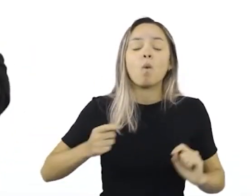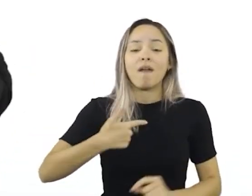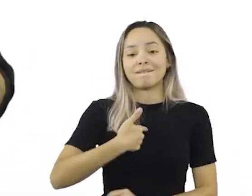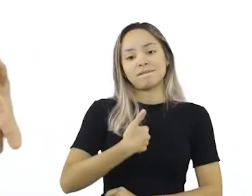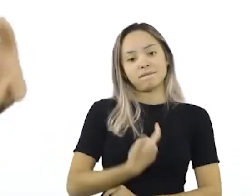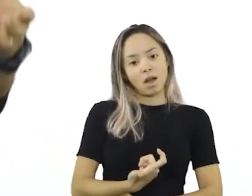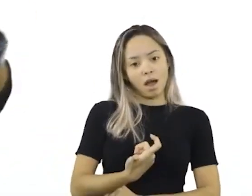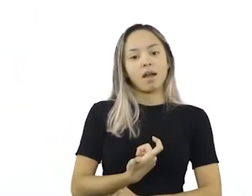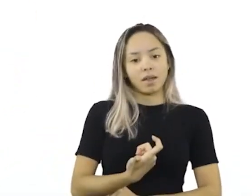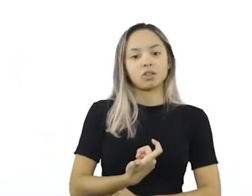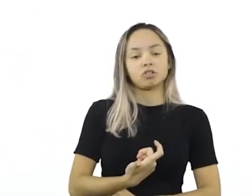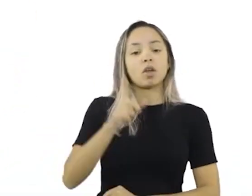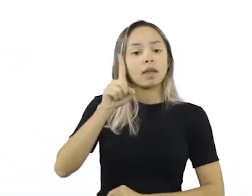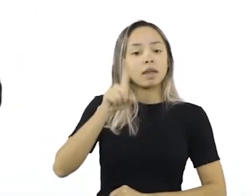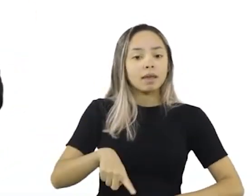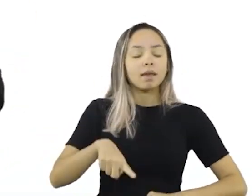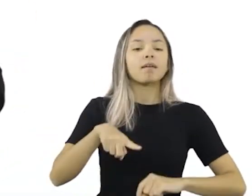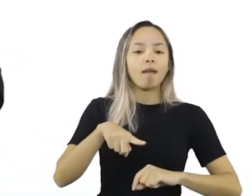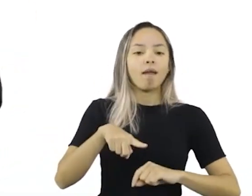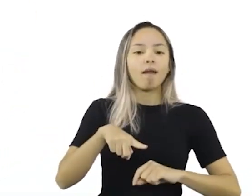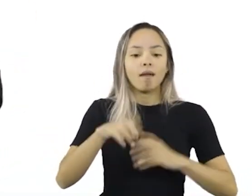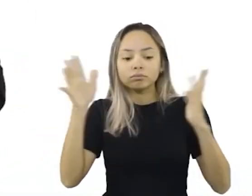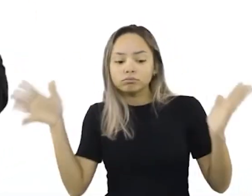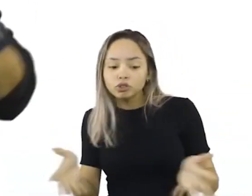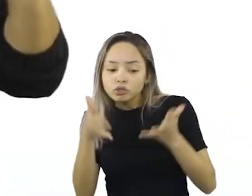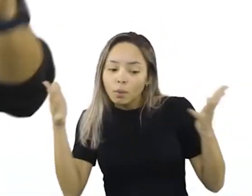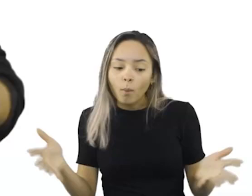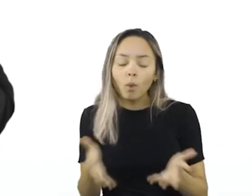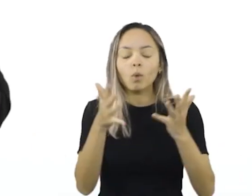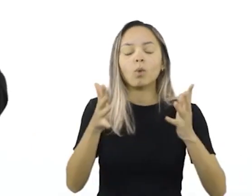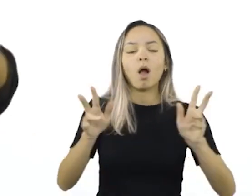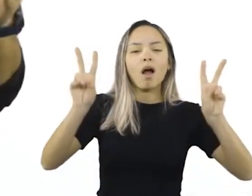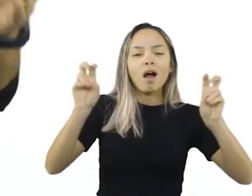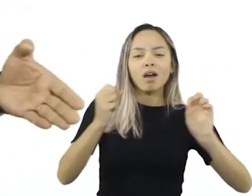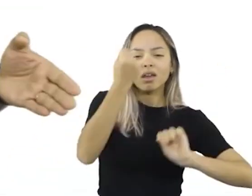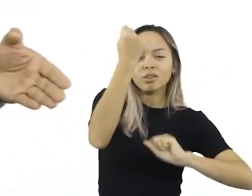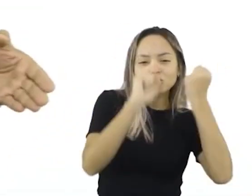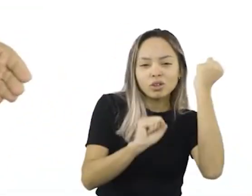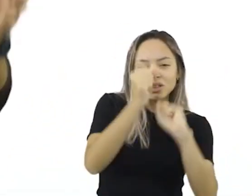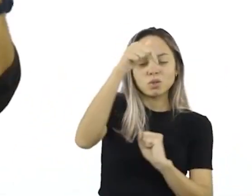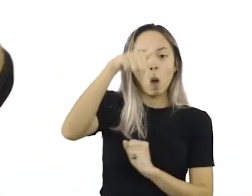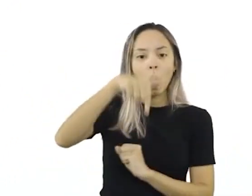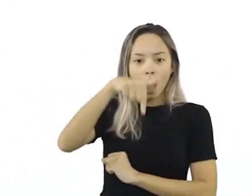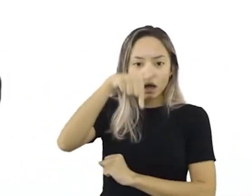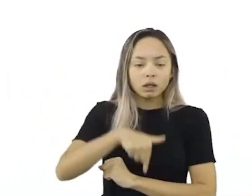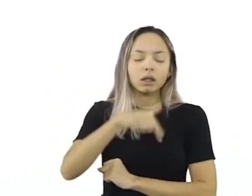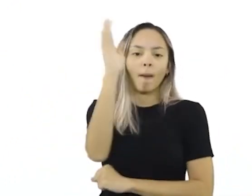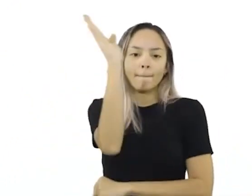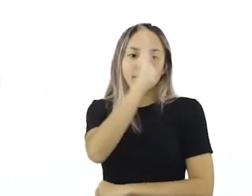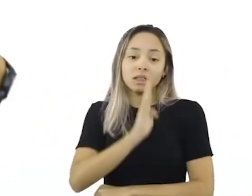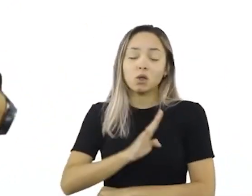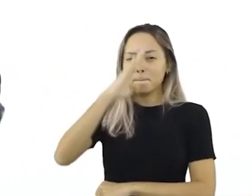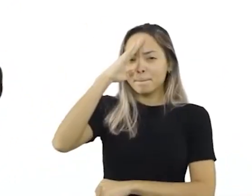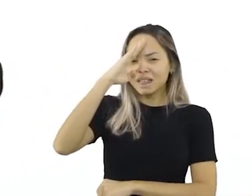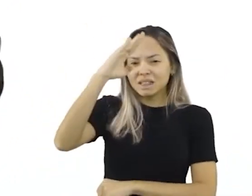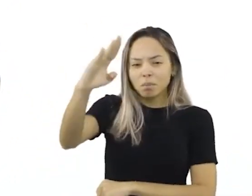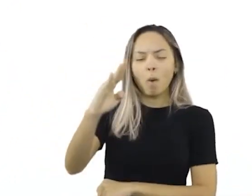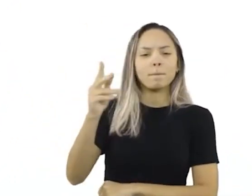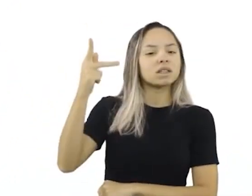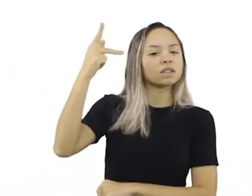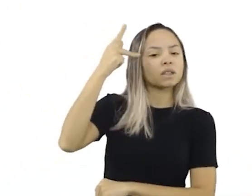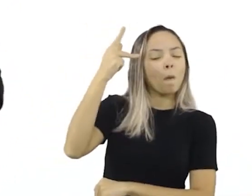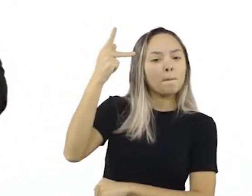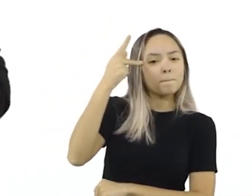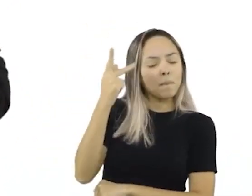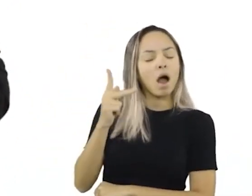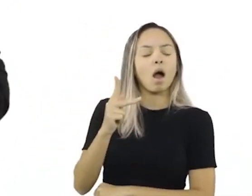aí implantar o processo de industrialização no Brasil, sobretudo ali na região sudeste, para ser mais exato, ali em São Paulo, como um